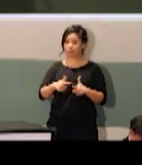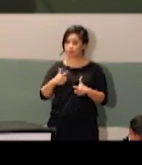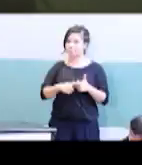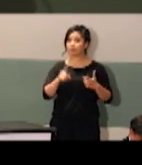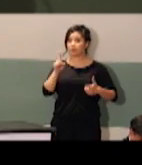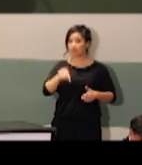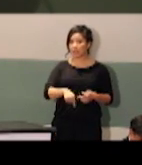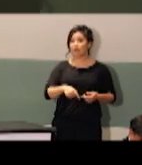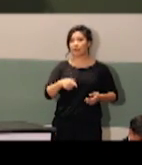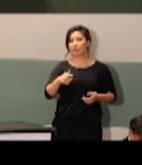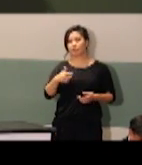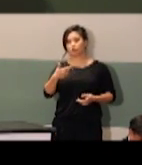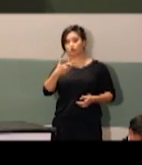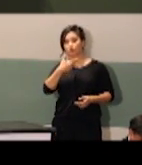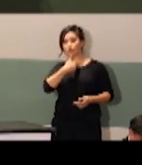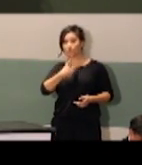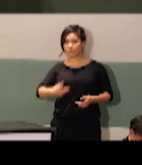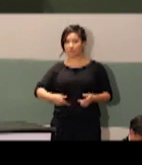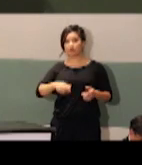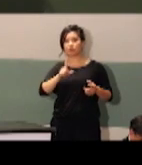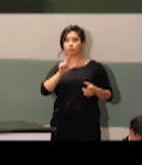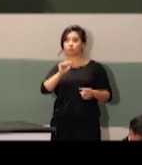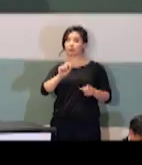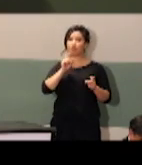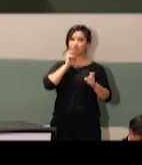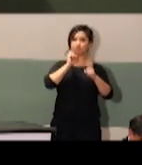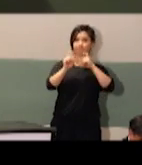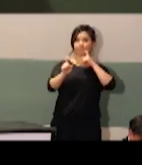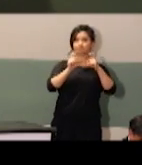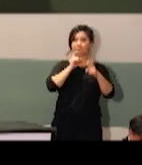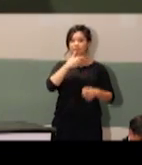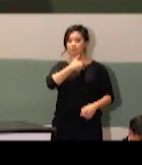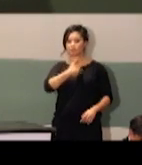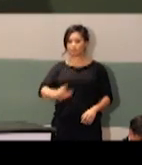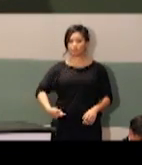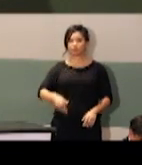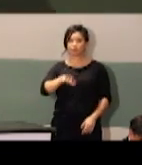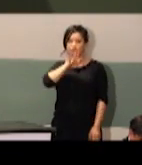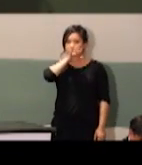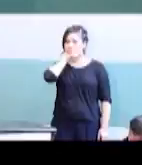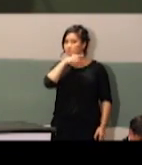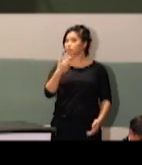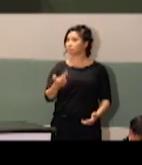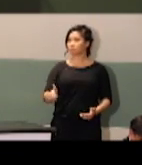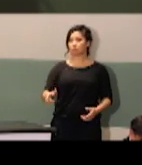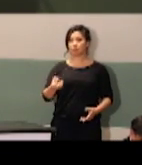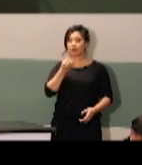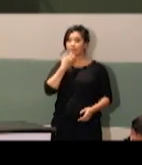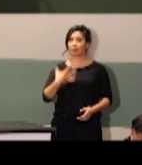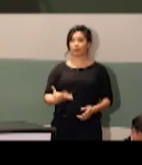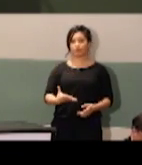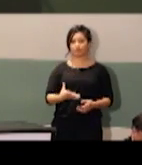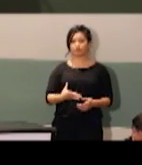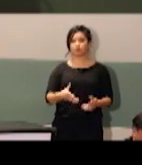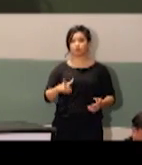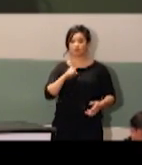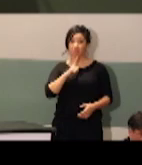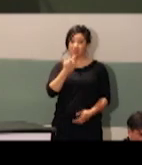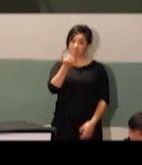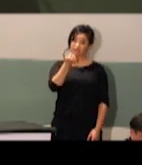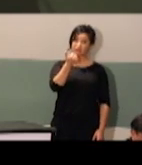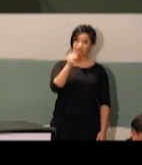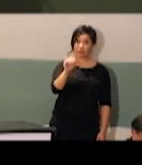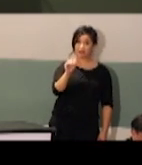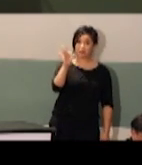Nós temos uma situação que chegou-se ao ponto de termos 10% dos